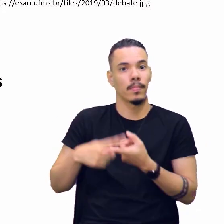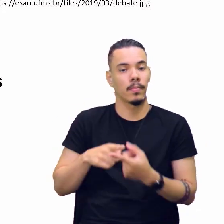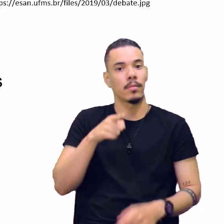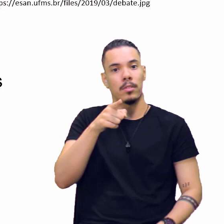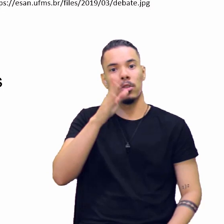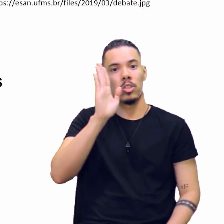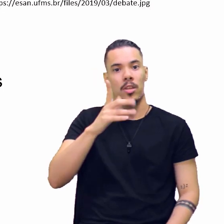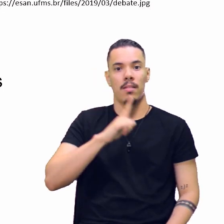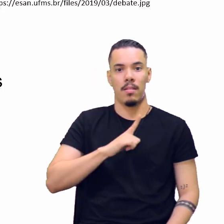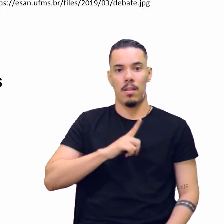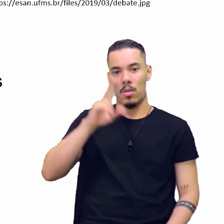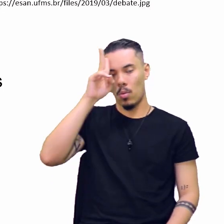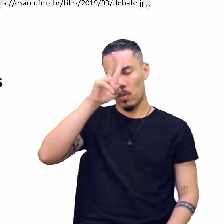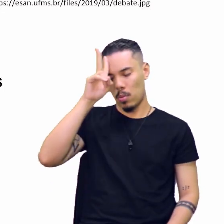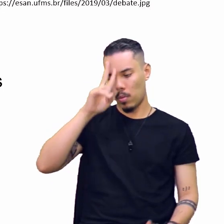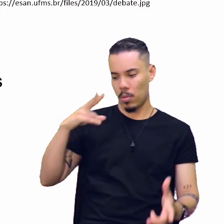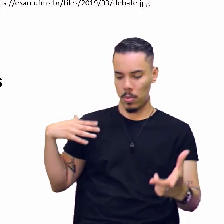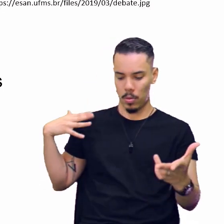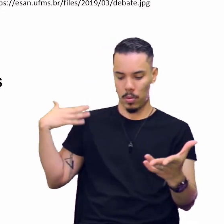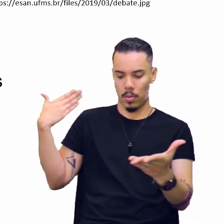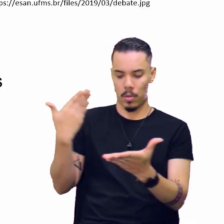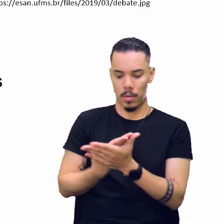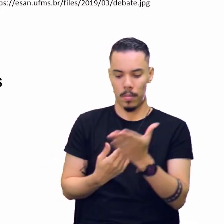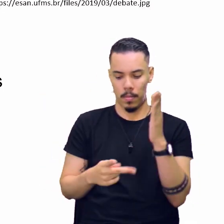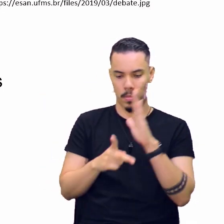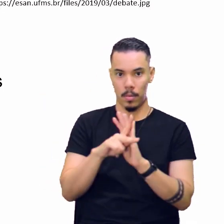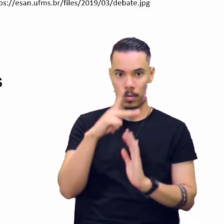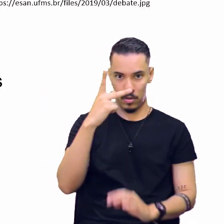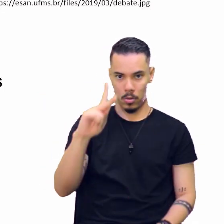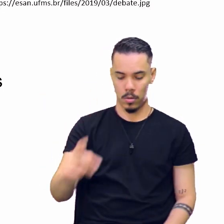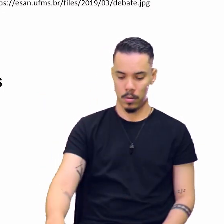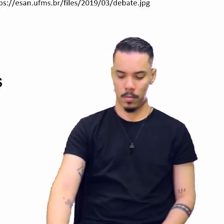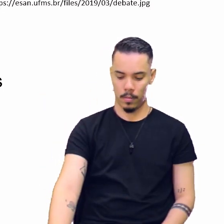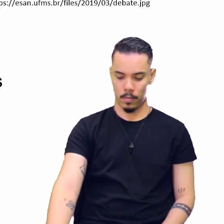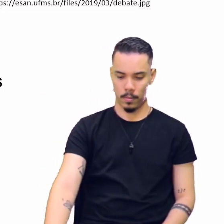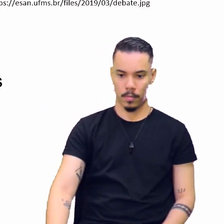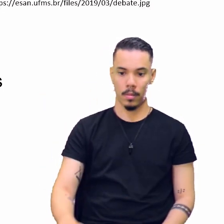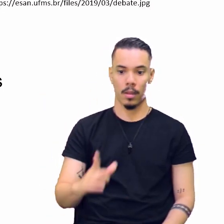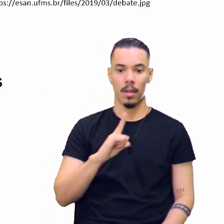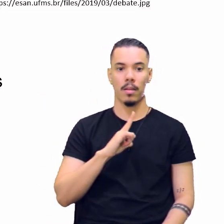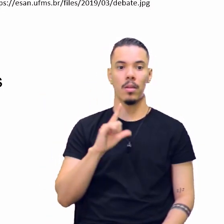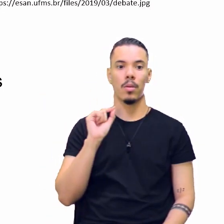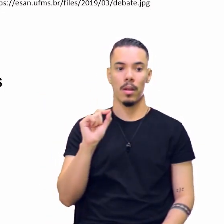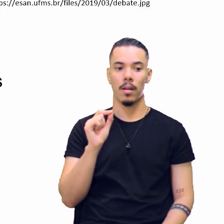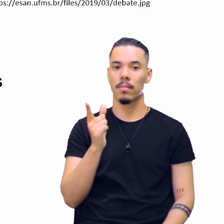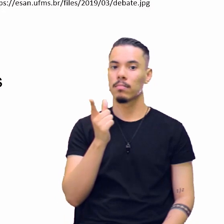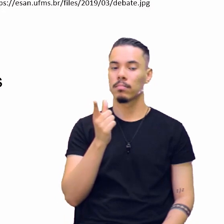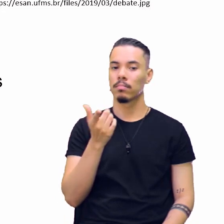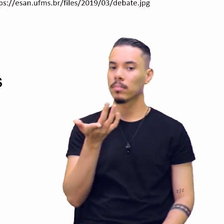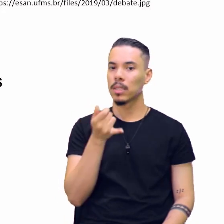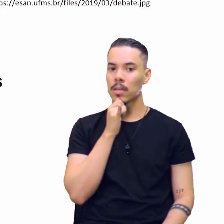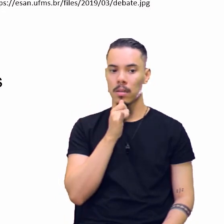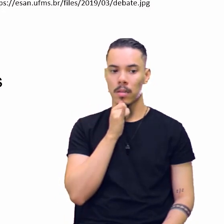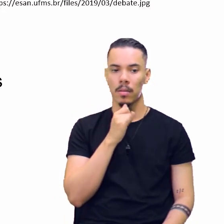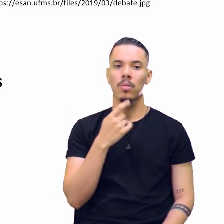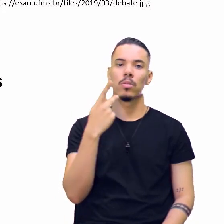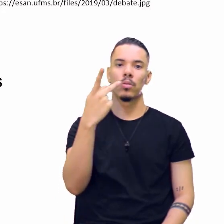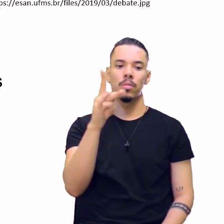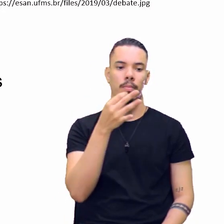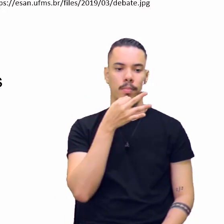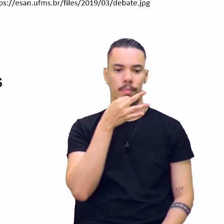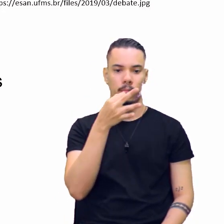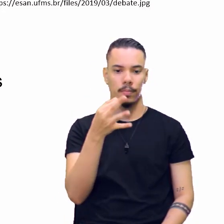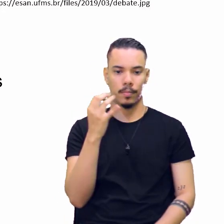tem uma bagagem aí. Aí vem a questão, o questionamento. Em sua opinião,